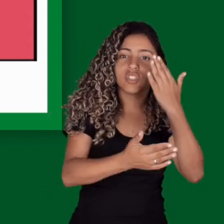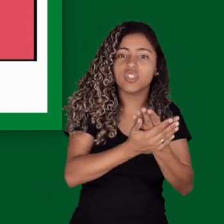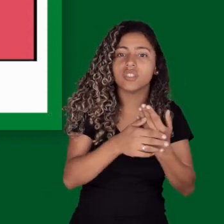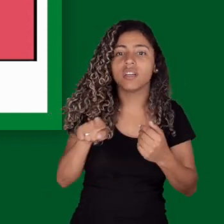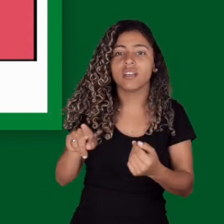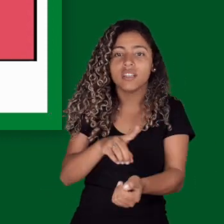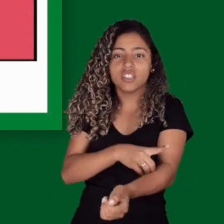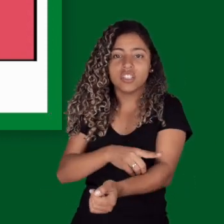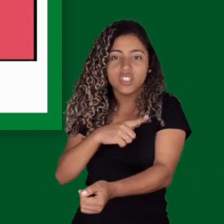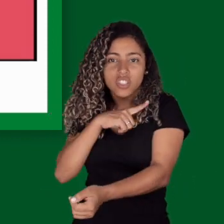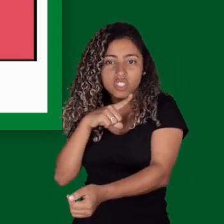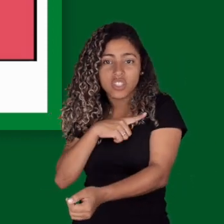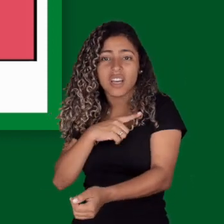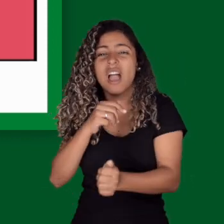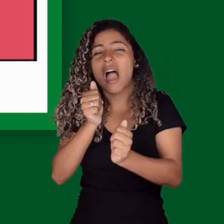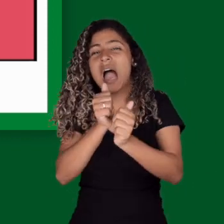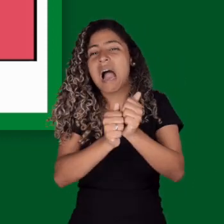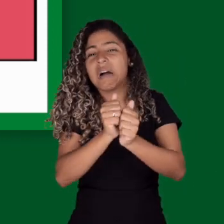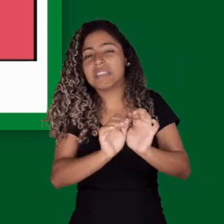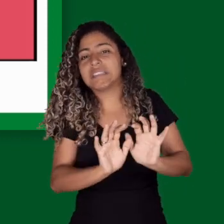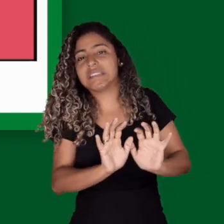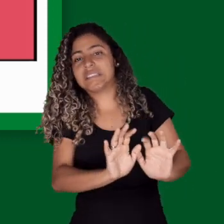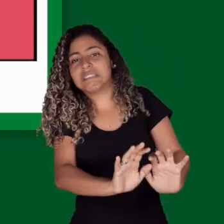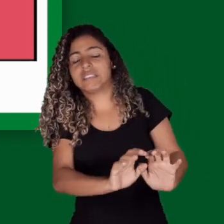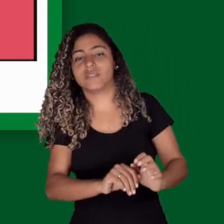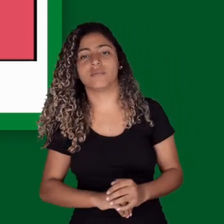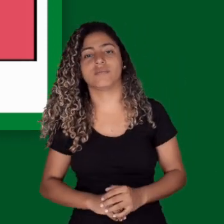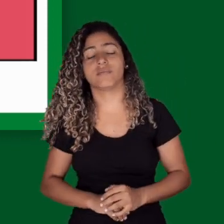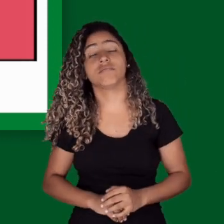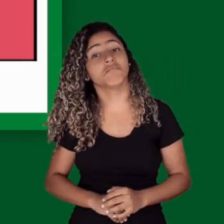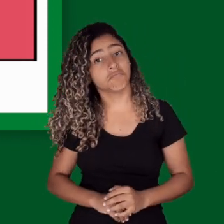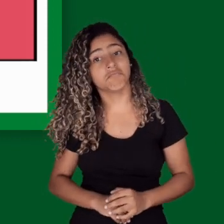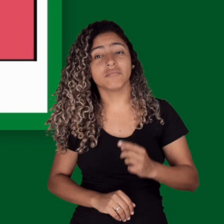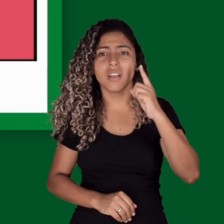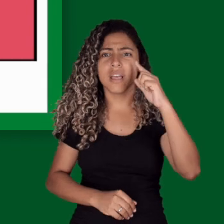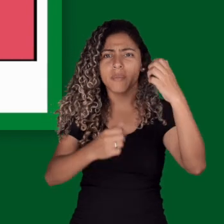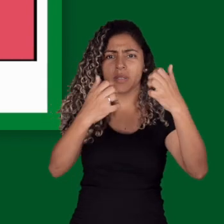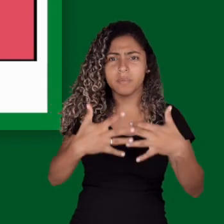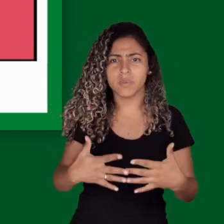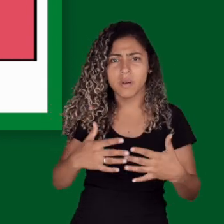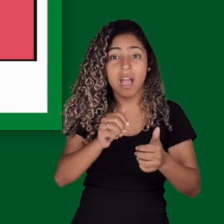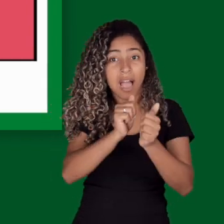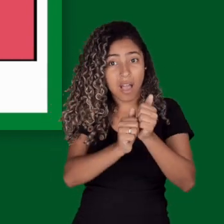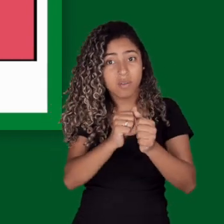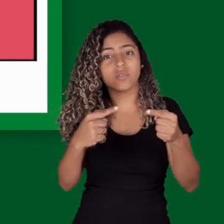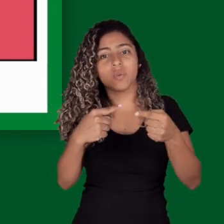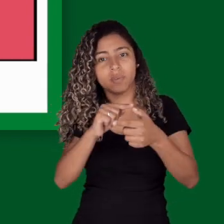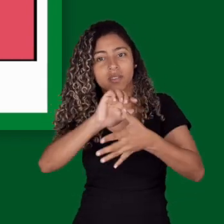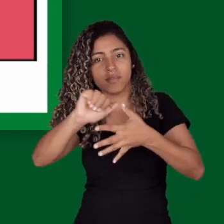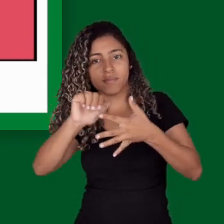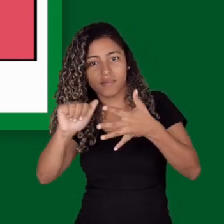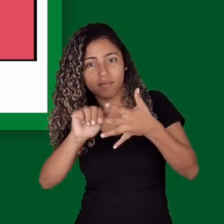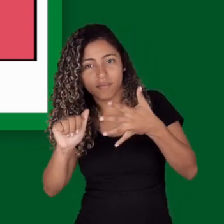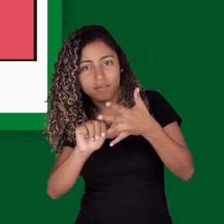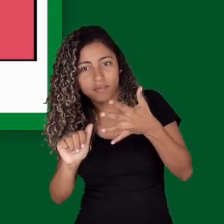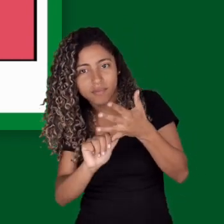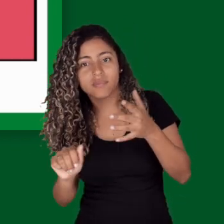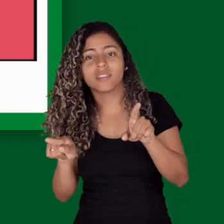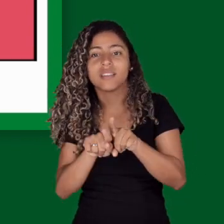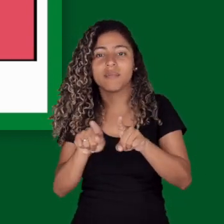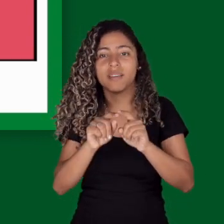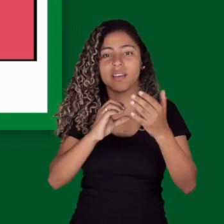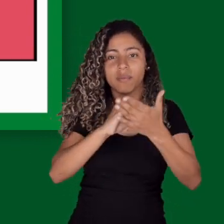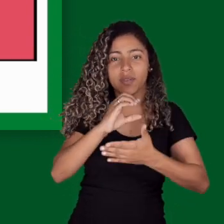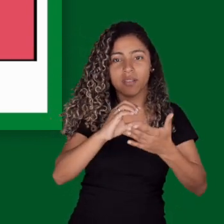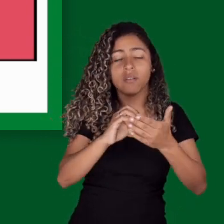devem evitar o arroz. Como nós vimos, o arroz é fonte de amido, de carboidrato, e ele pode sim ser incluído na